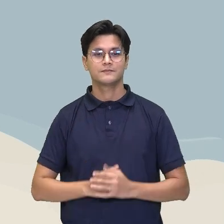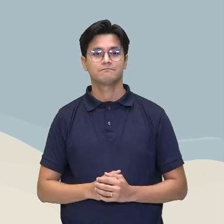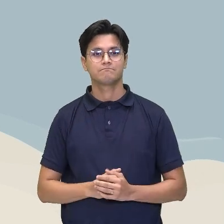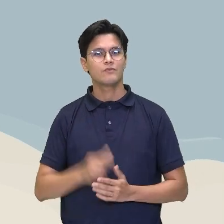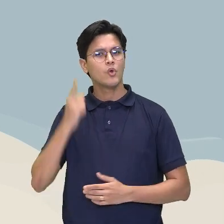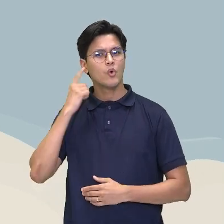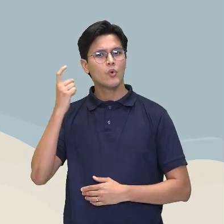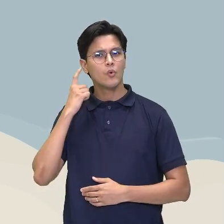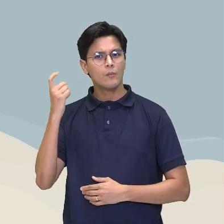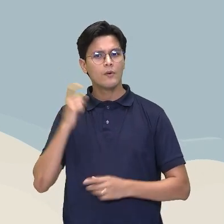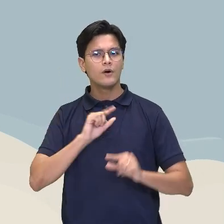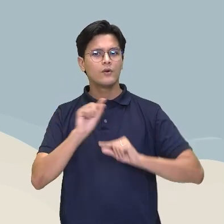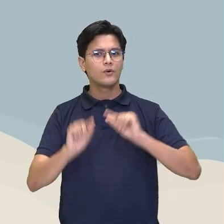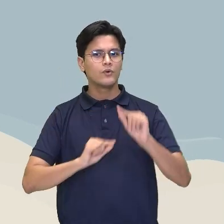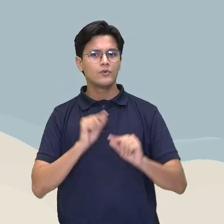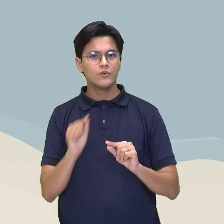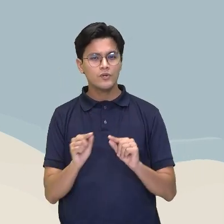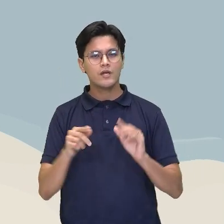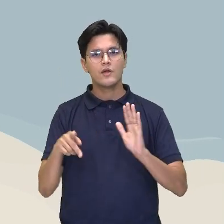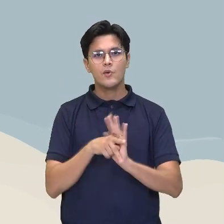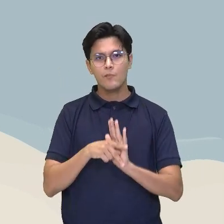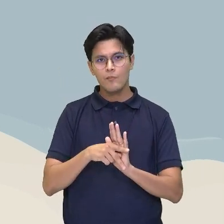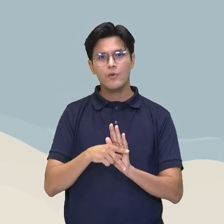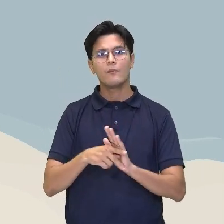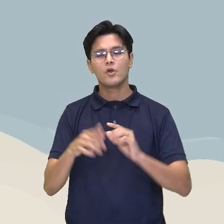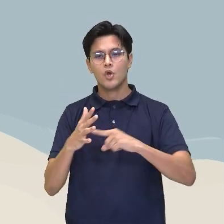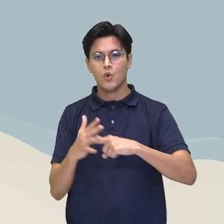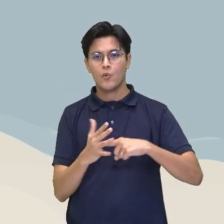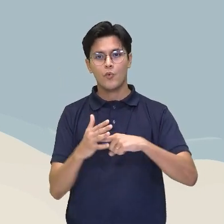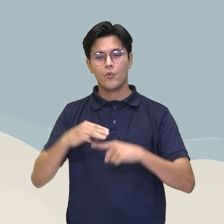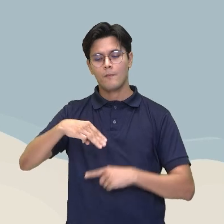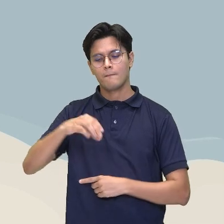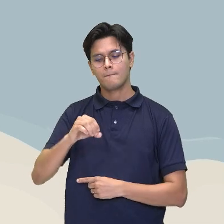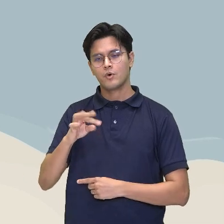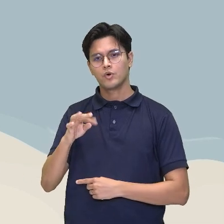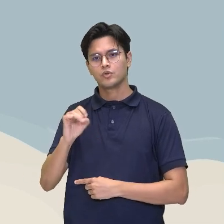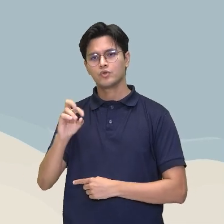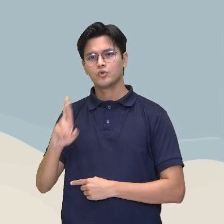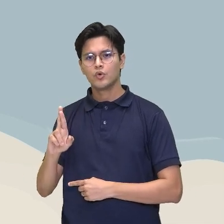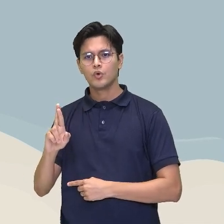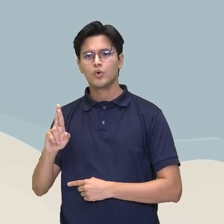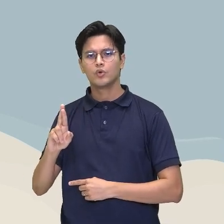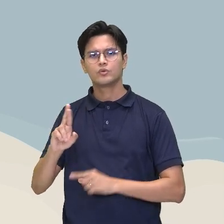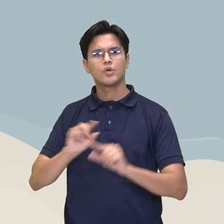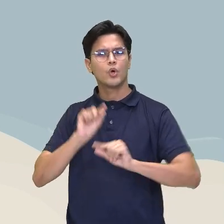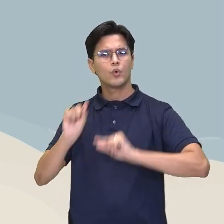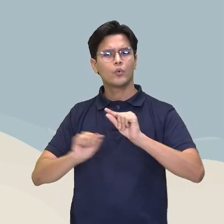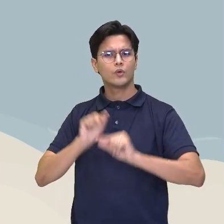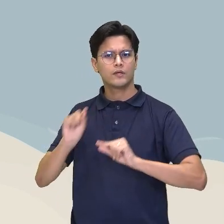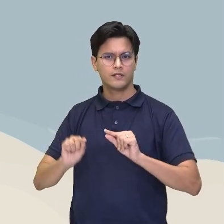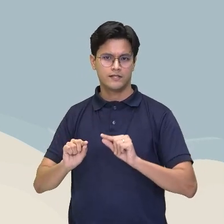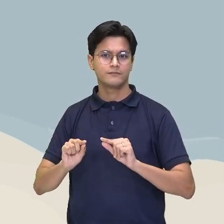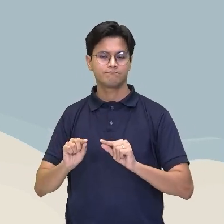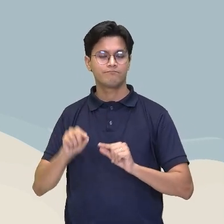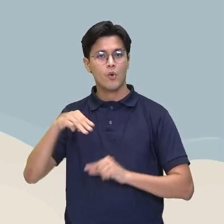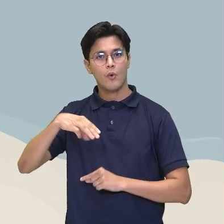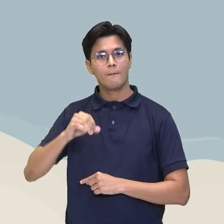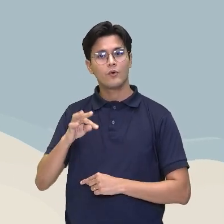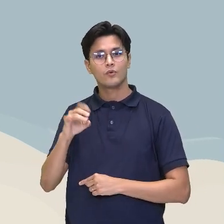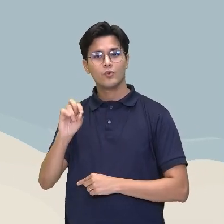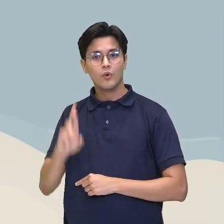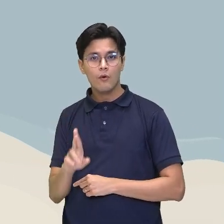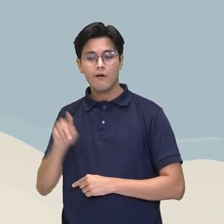pessoal, eles vêm aí dos chamados motores. E o que seriam então os motores, né? Um motor, gente, ele é